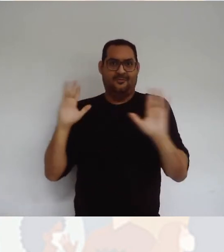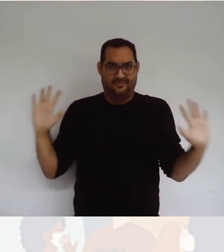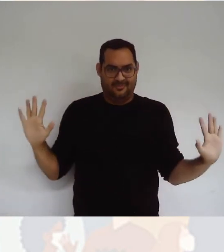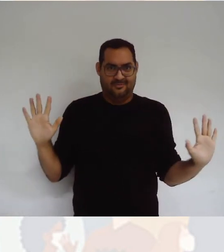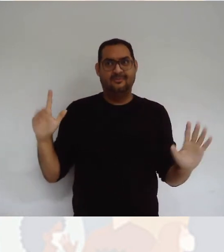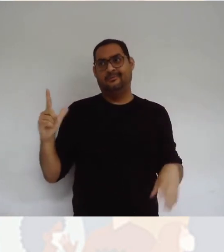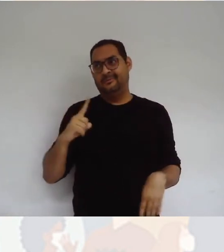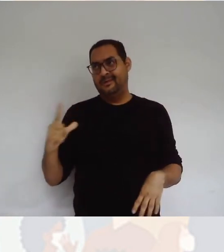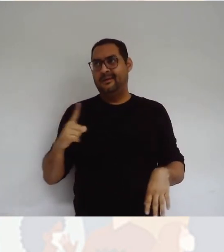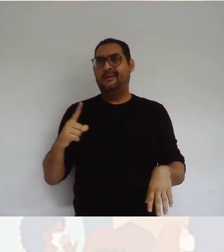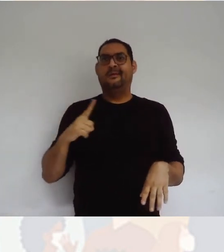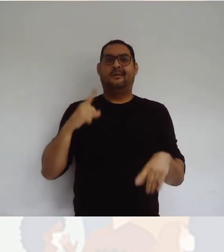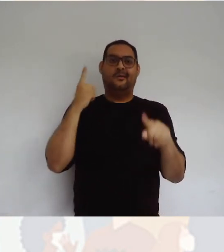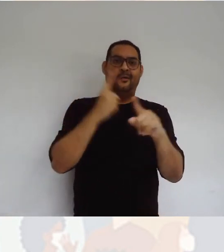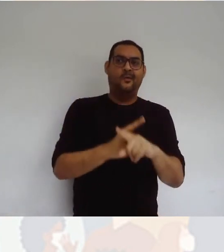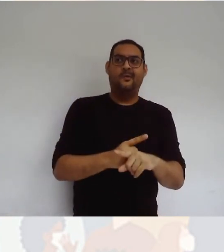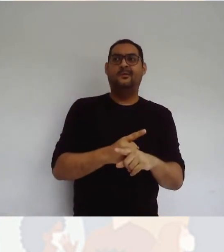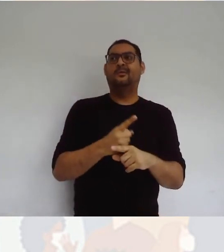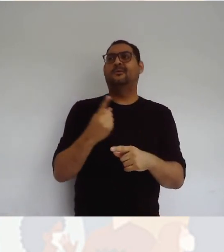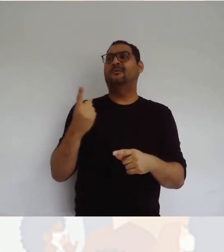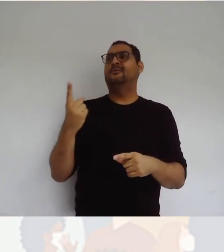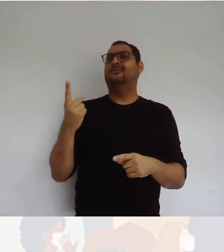Com pessoas,